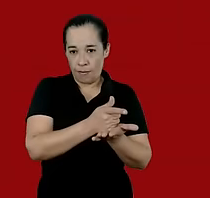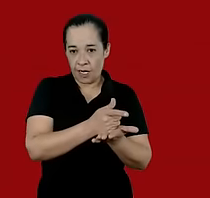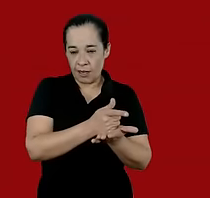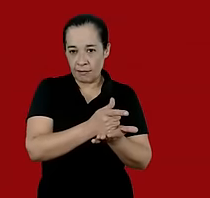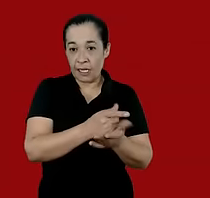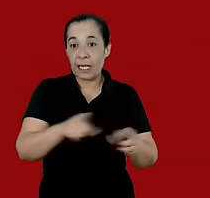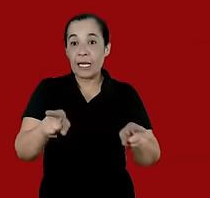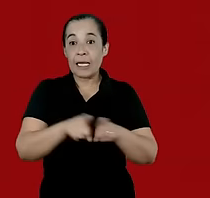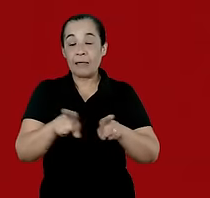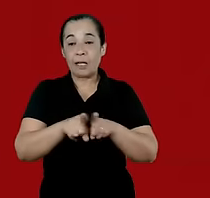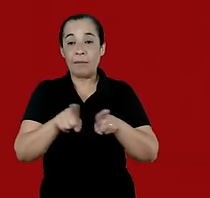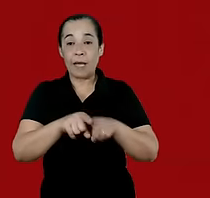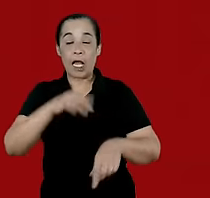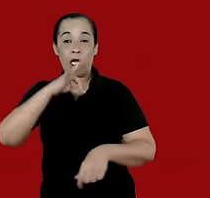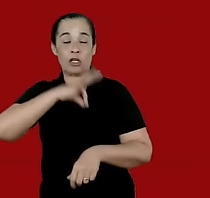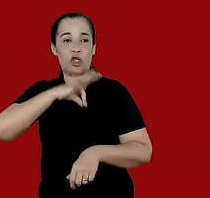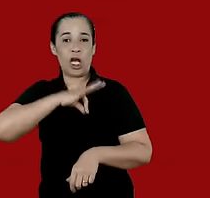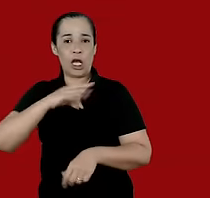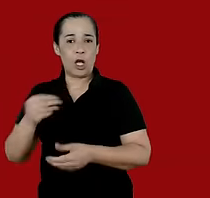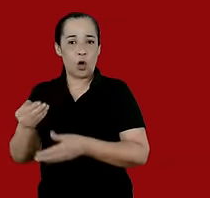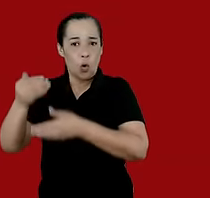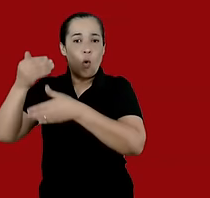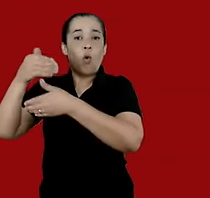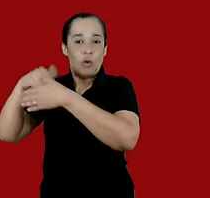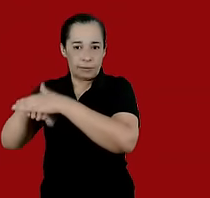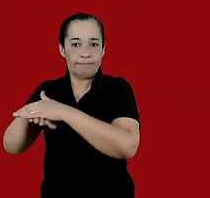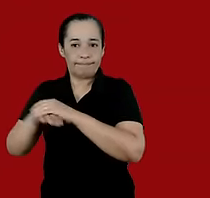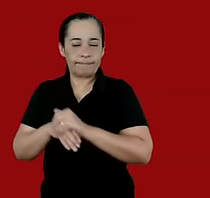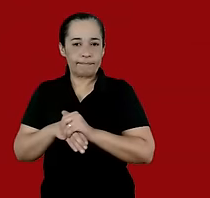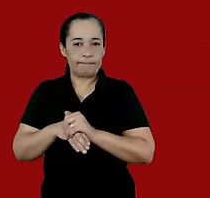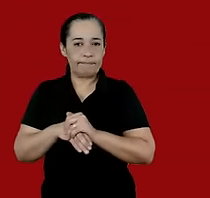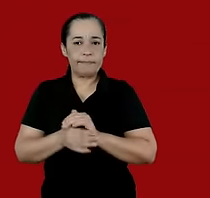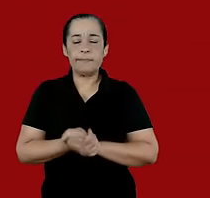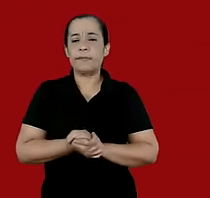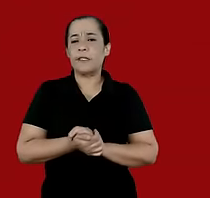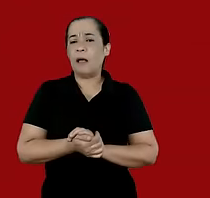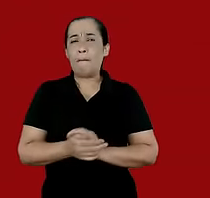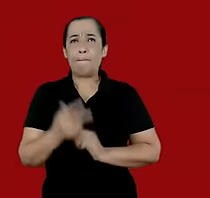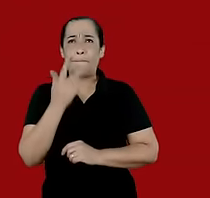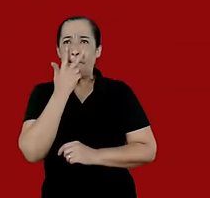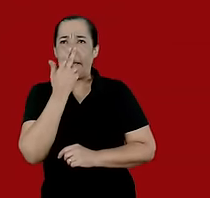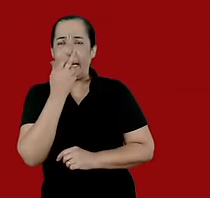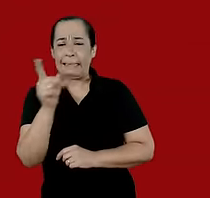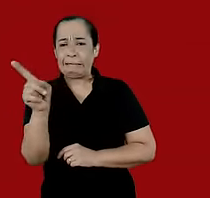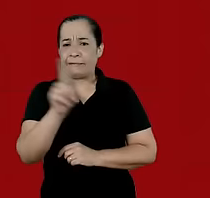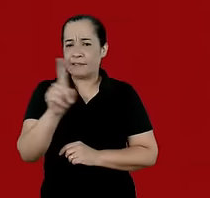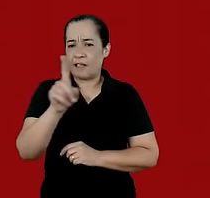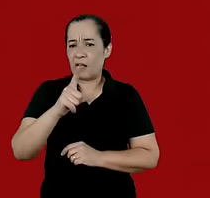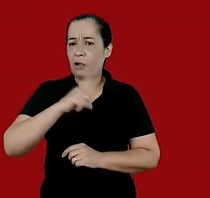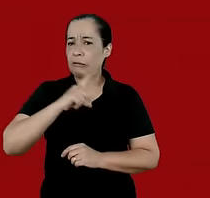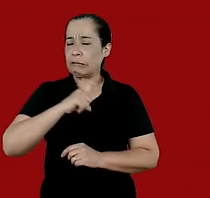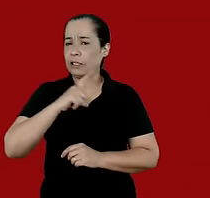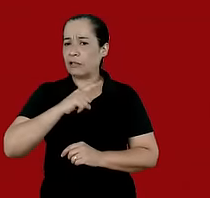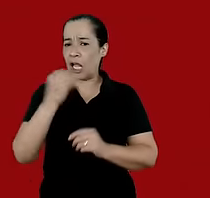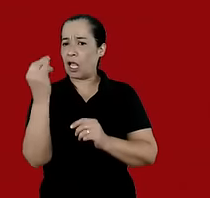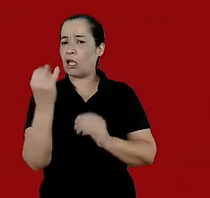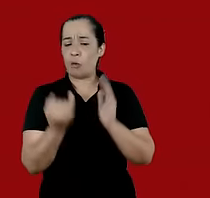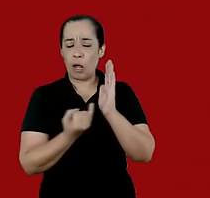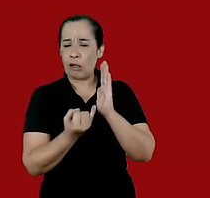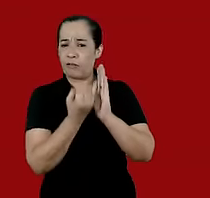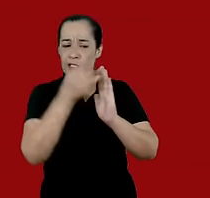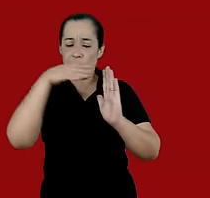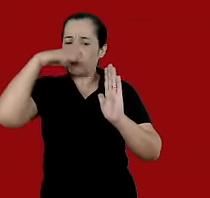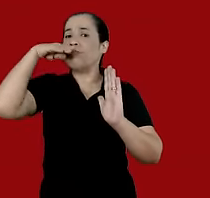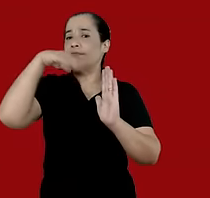que ainda tá bastante perto de uma linha de tendência de alta Então não parece que daí vai vir uma grande desinflação né e